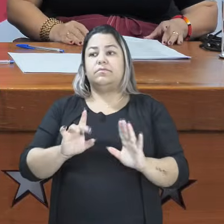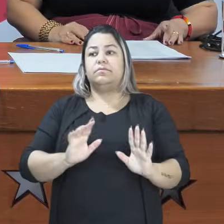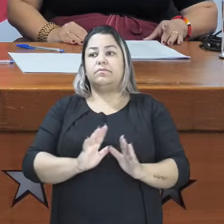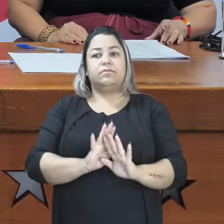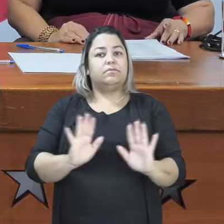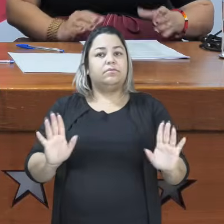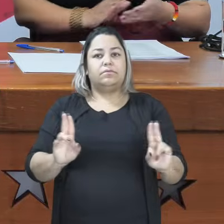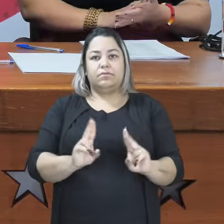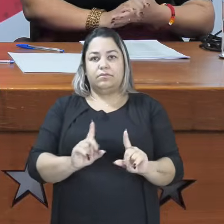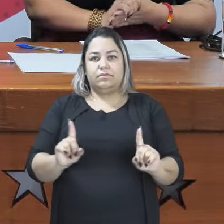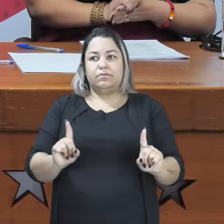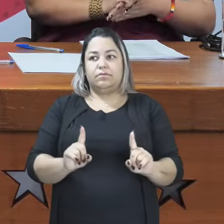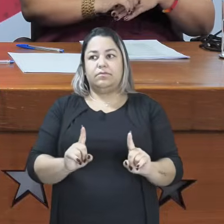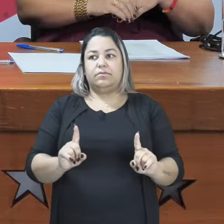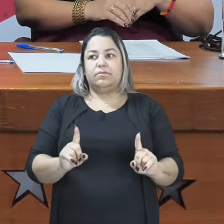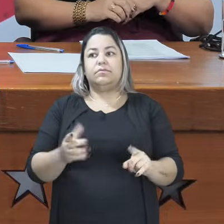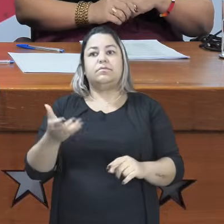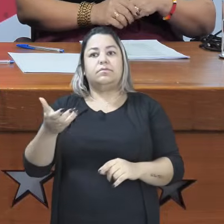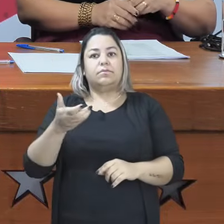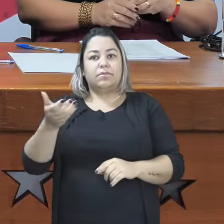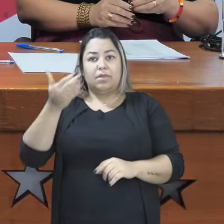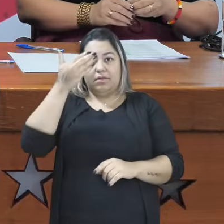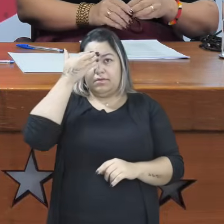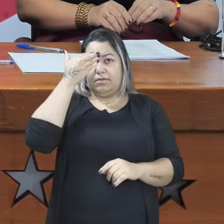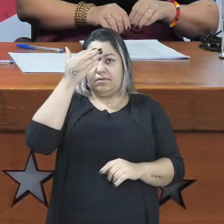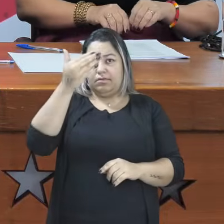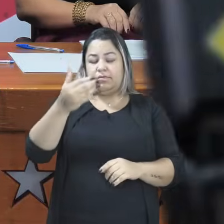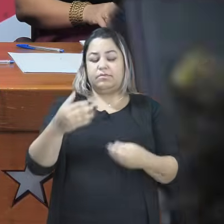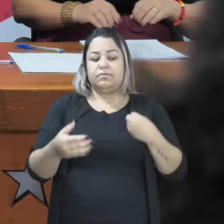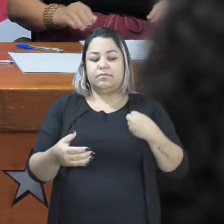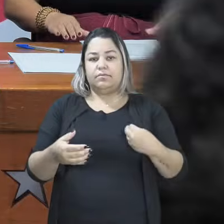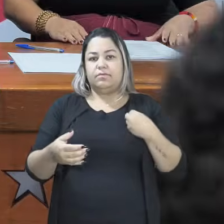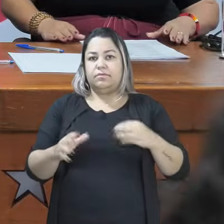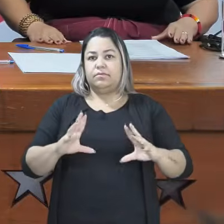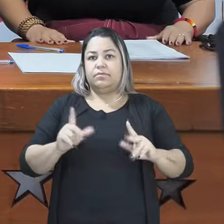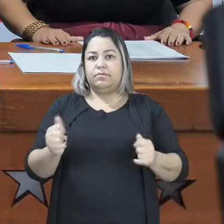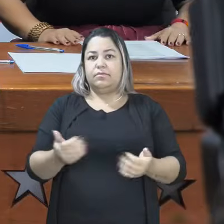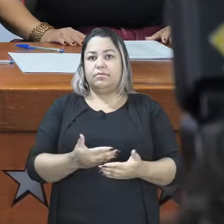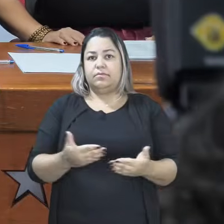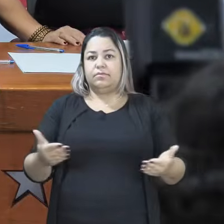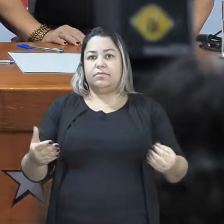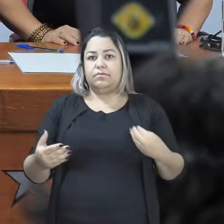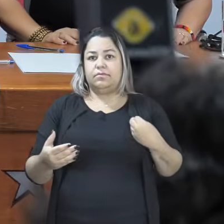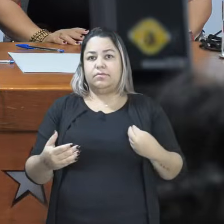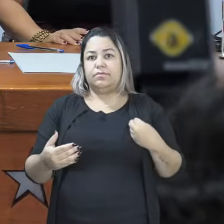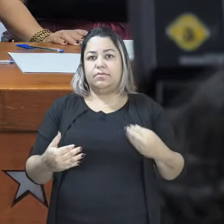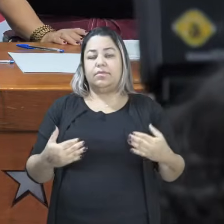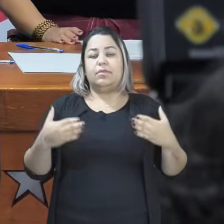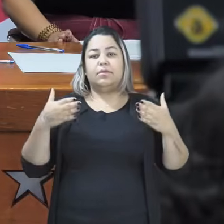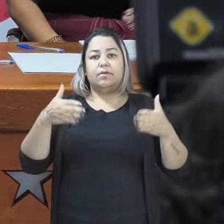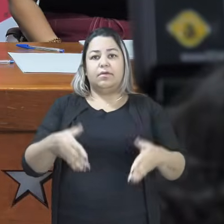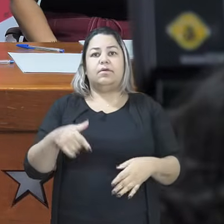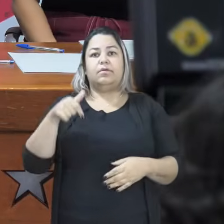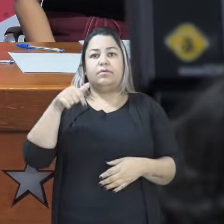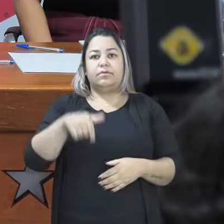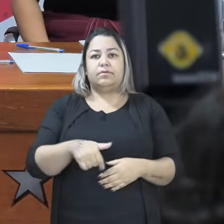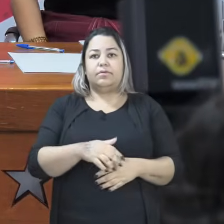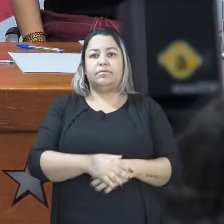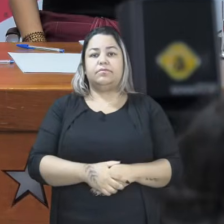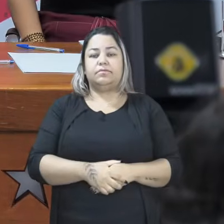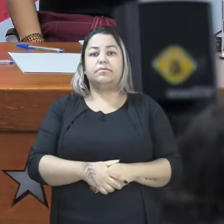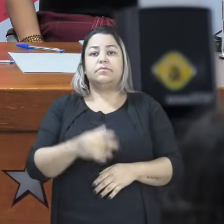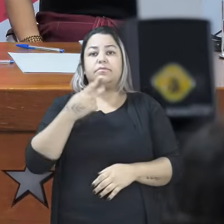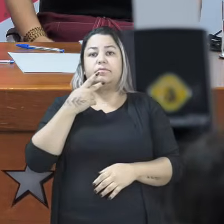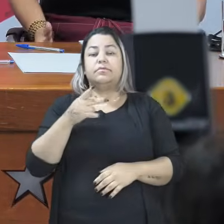Não? Então, a gente queria agradecer a presença de todos vocês, a participação aqui,